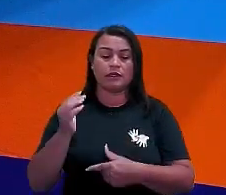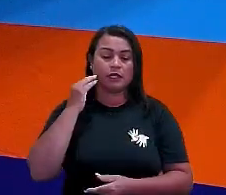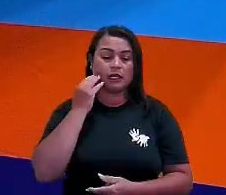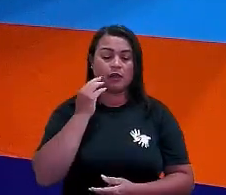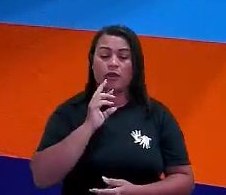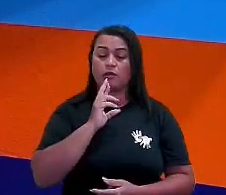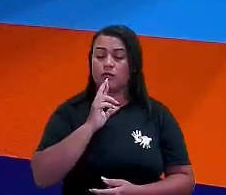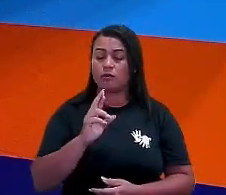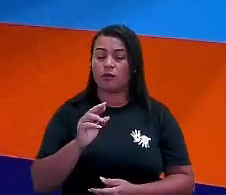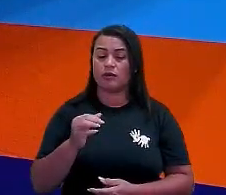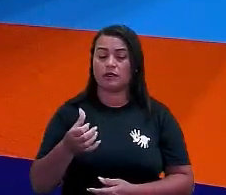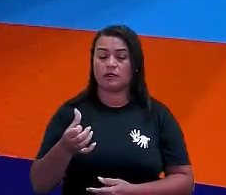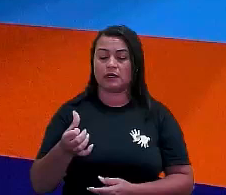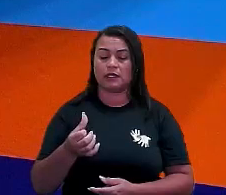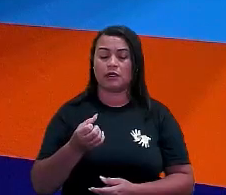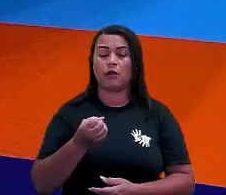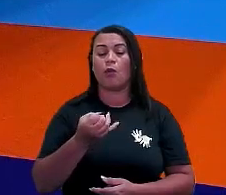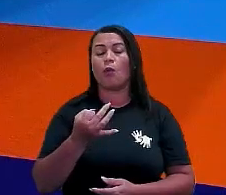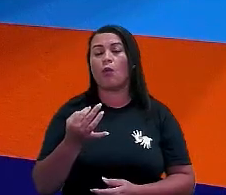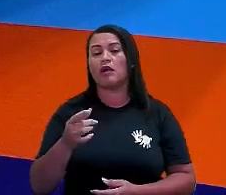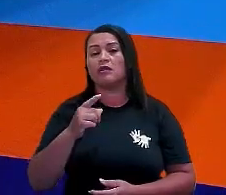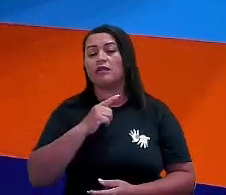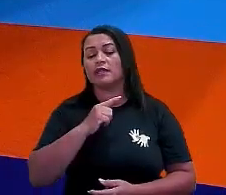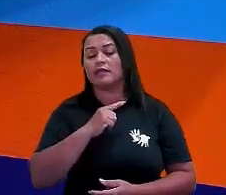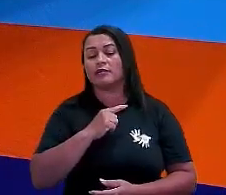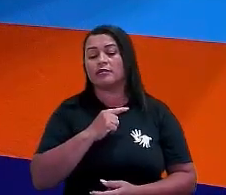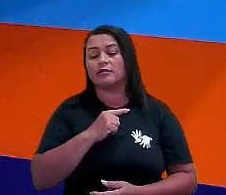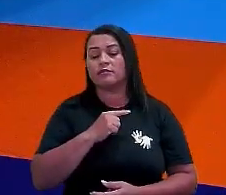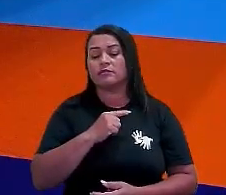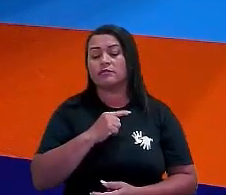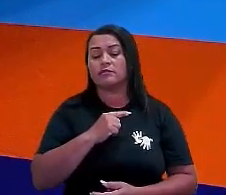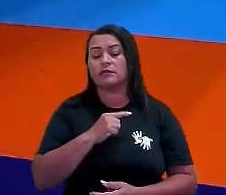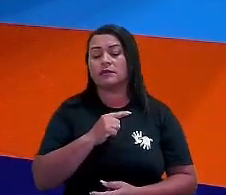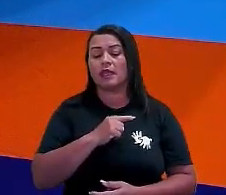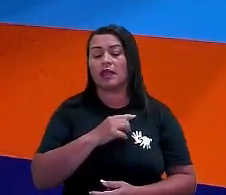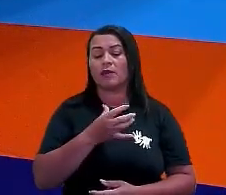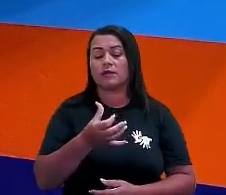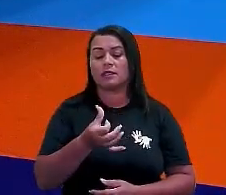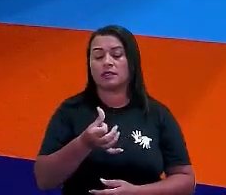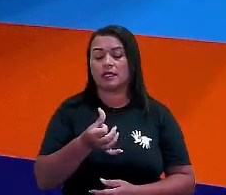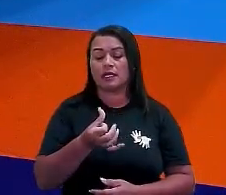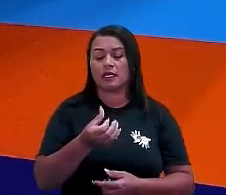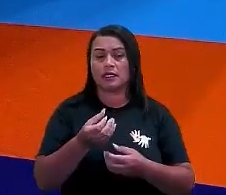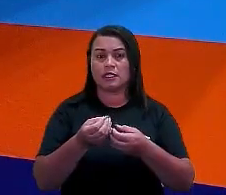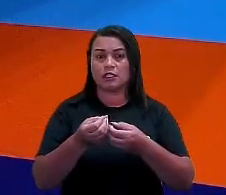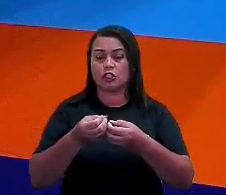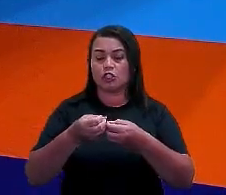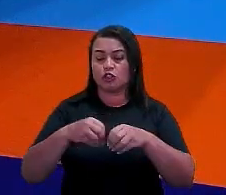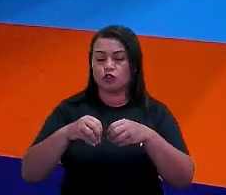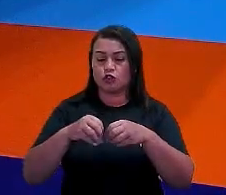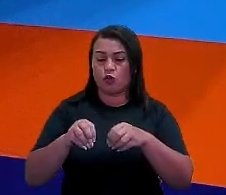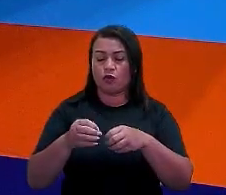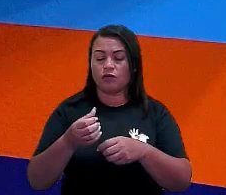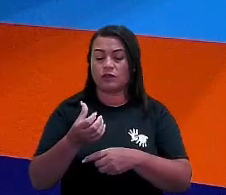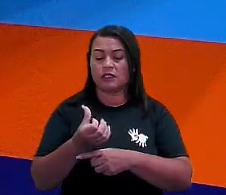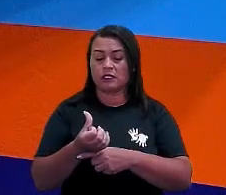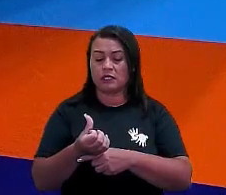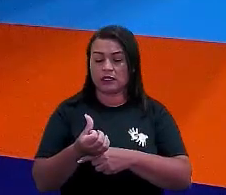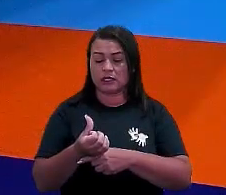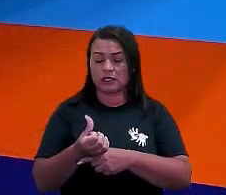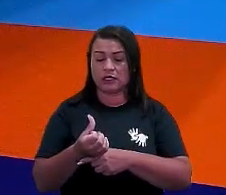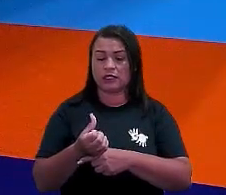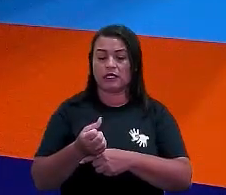aqui. Então, quanto é que vai sobrar? Sobrarão 6 ovos. 6 ovos ela vai usar